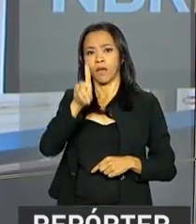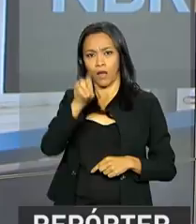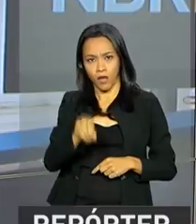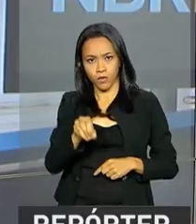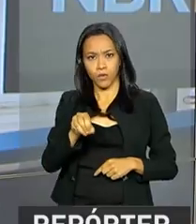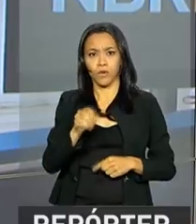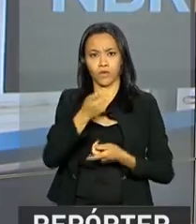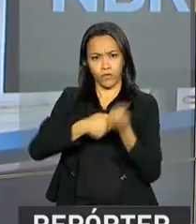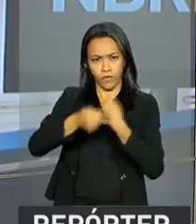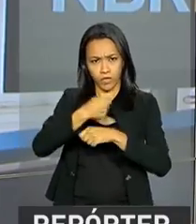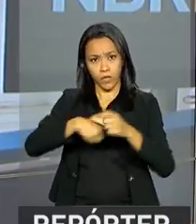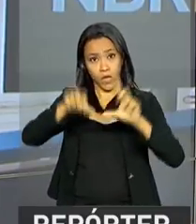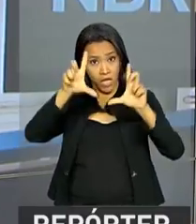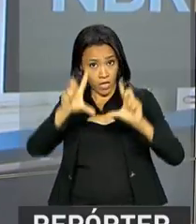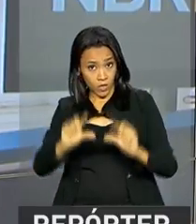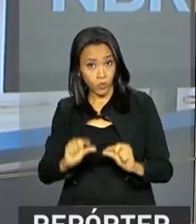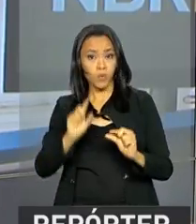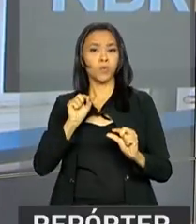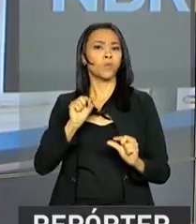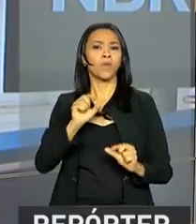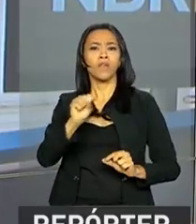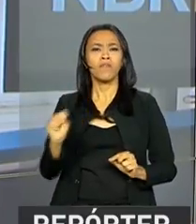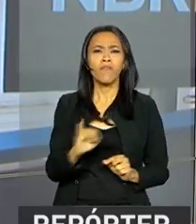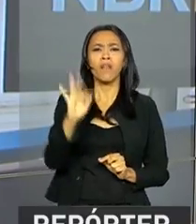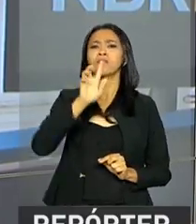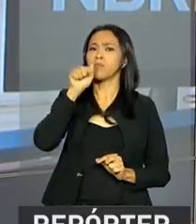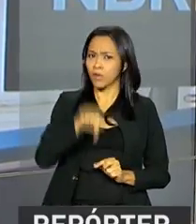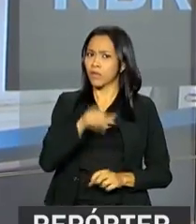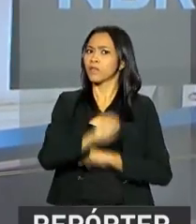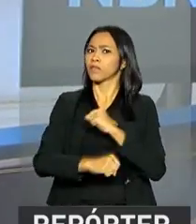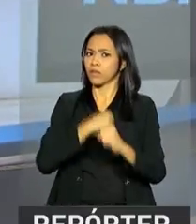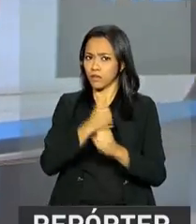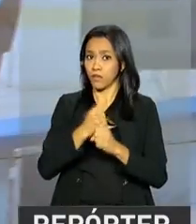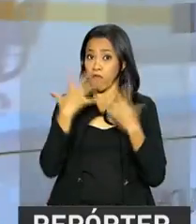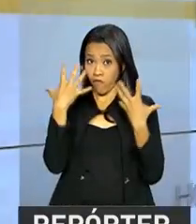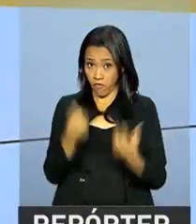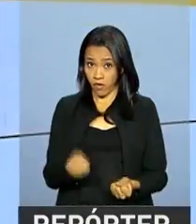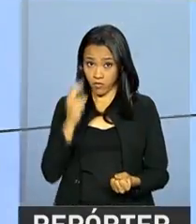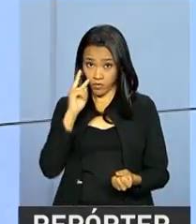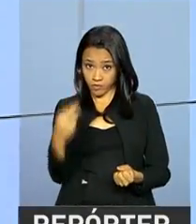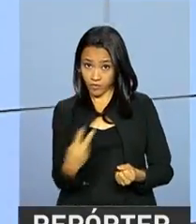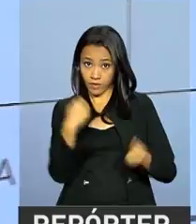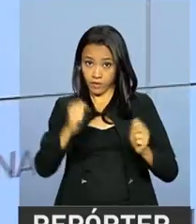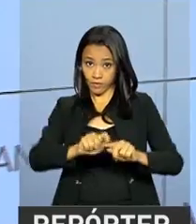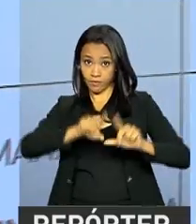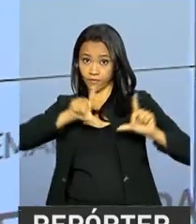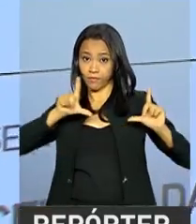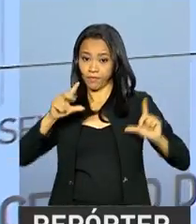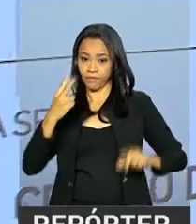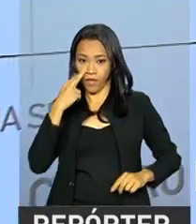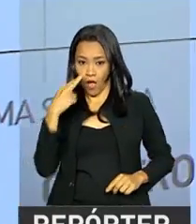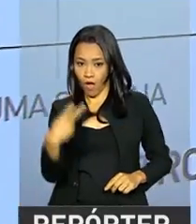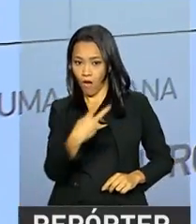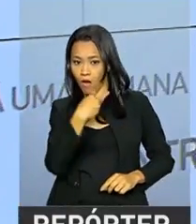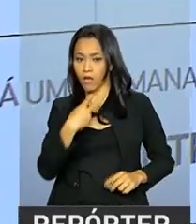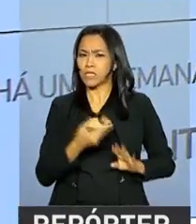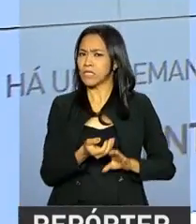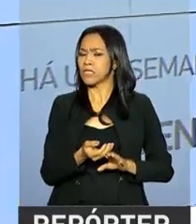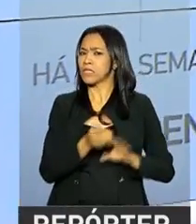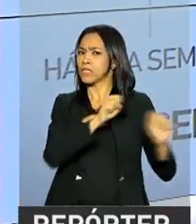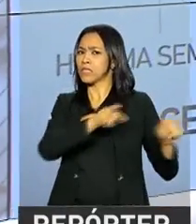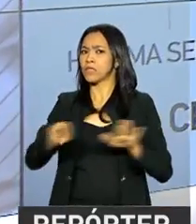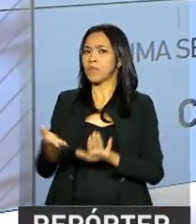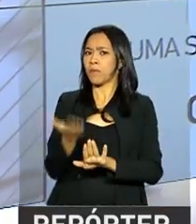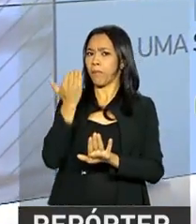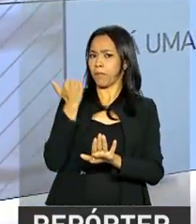vez as estimativas da inflação oficial para este ano vamos colocar os números aqui no telão tá aí ó na semana passada A